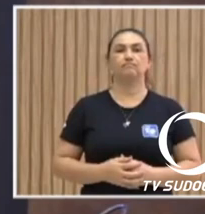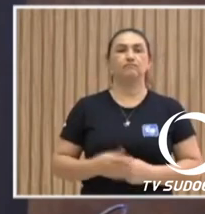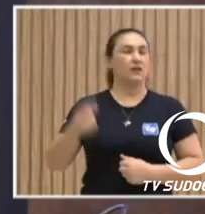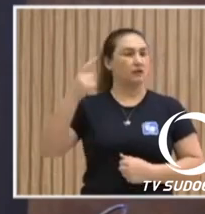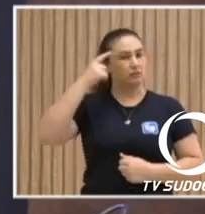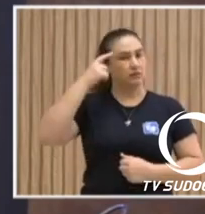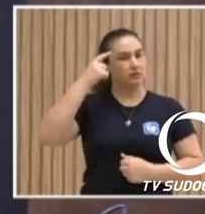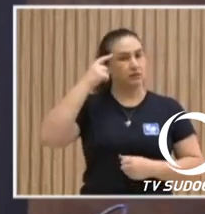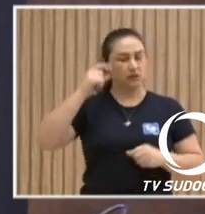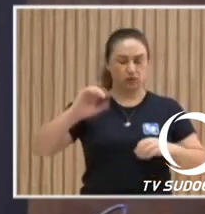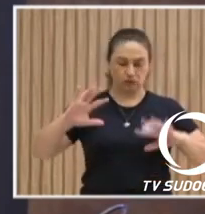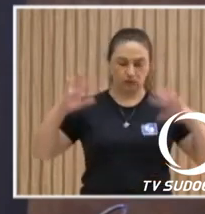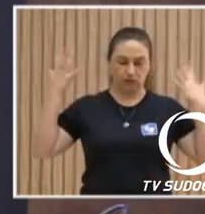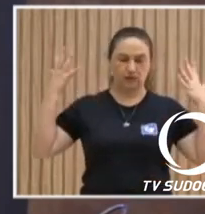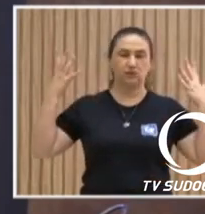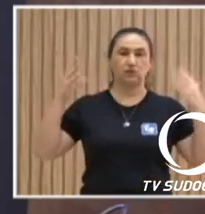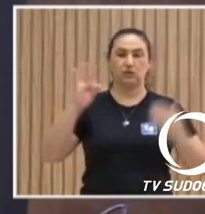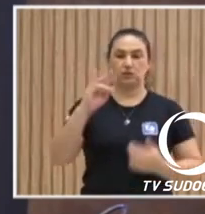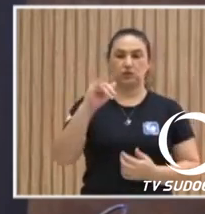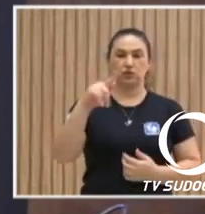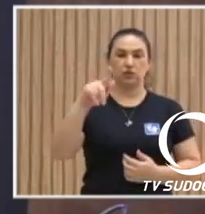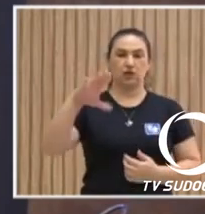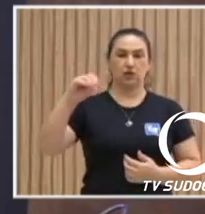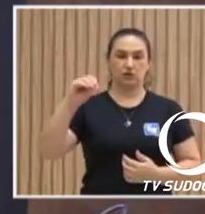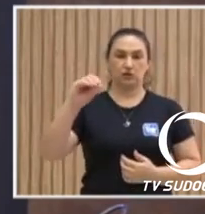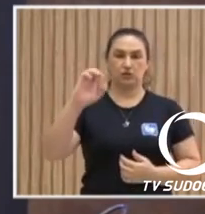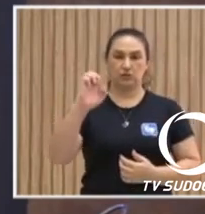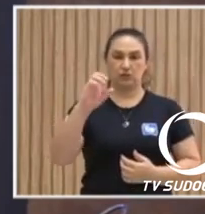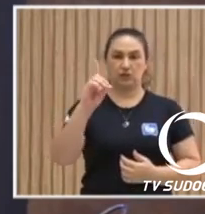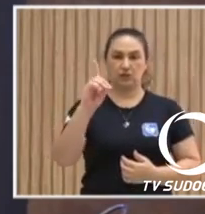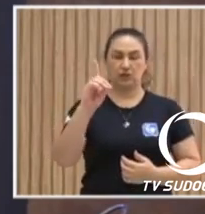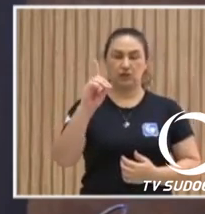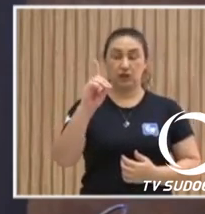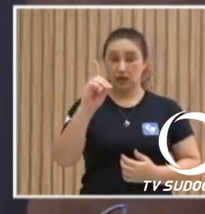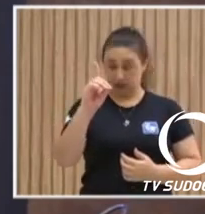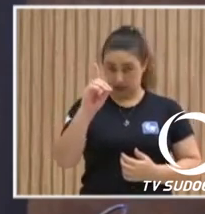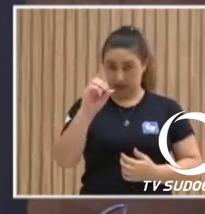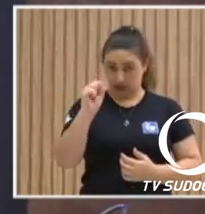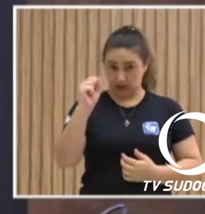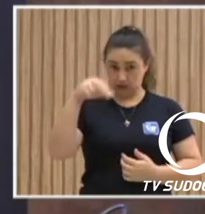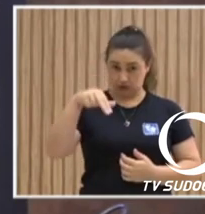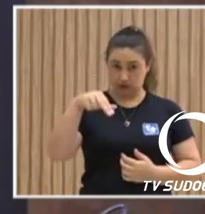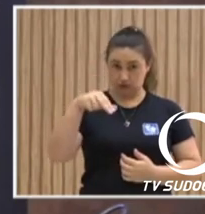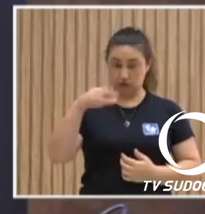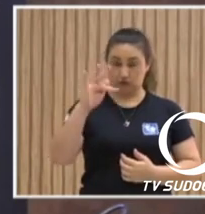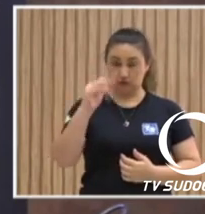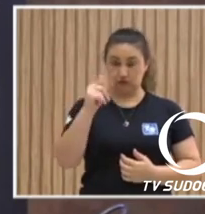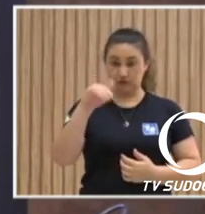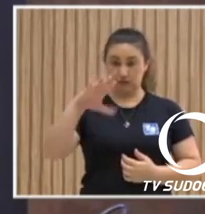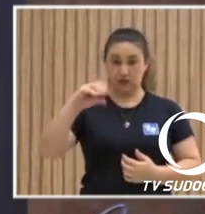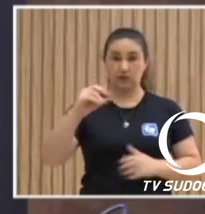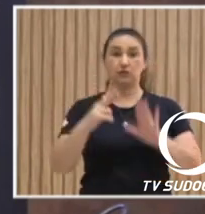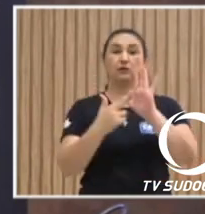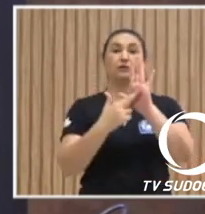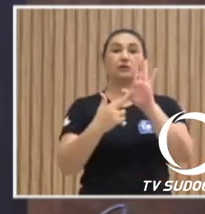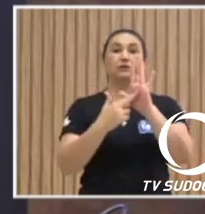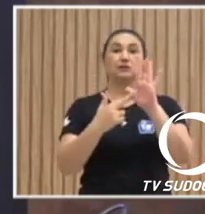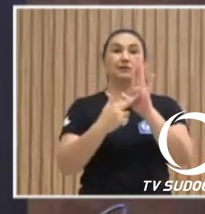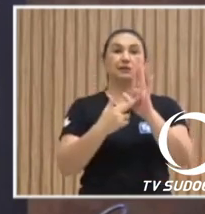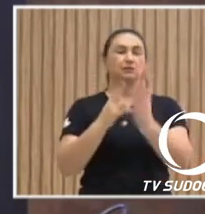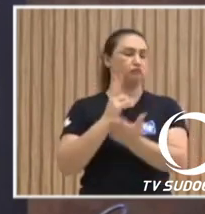prezados homenageados de hoje, Thiago e Edson e Fabiano, representantes da emissora,